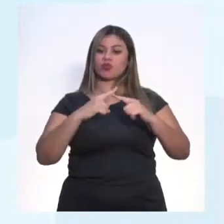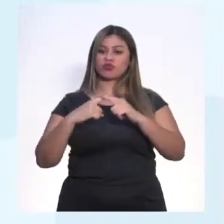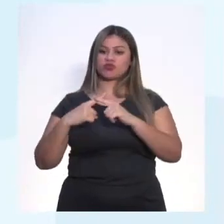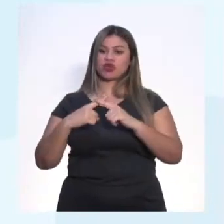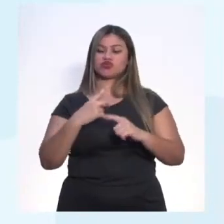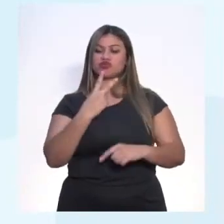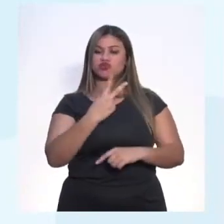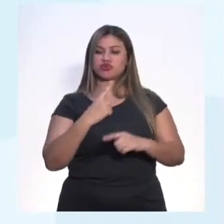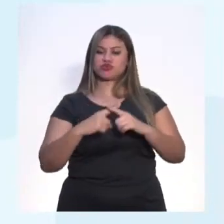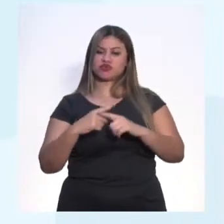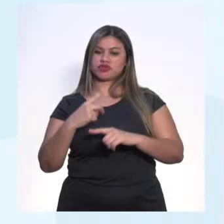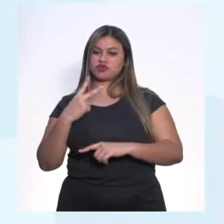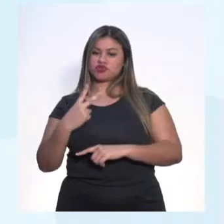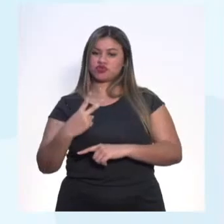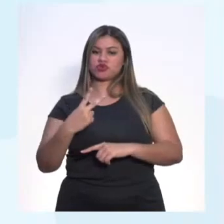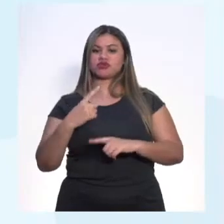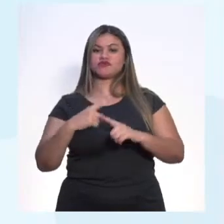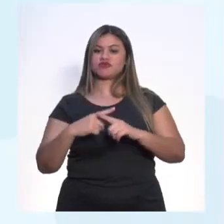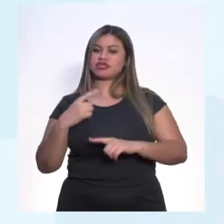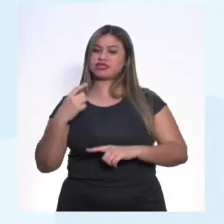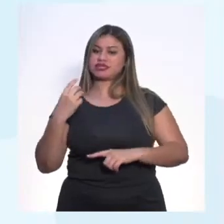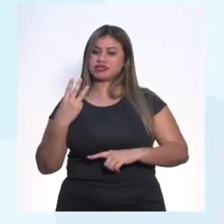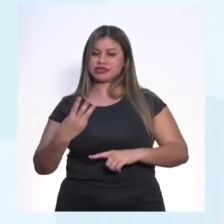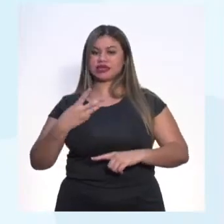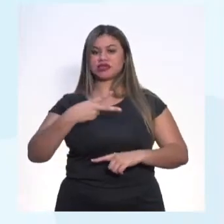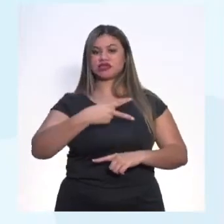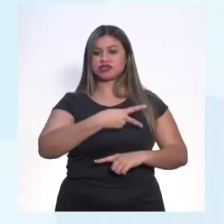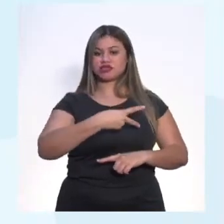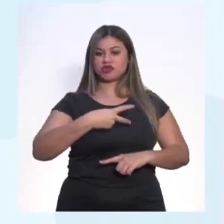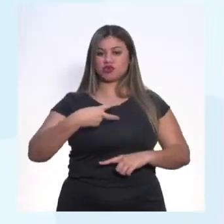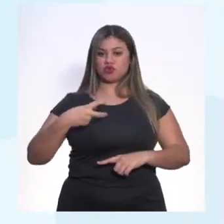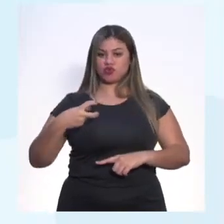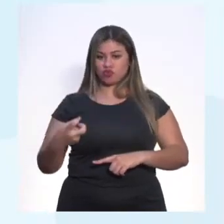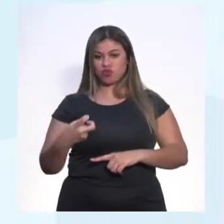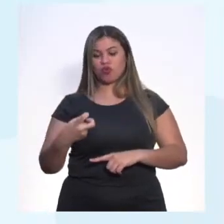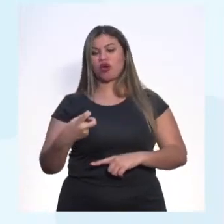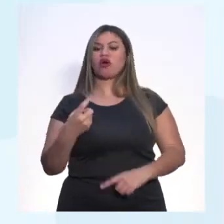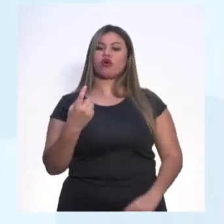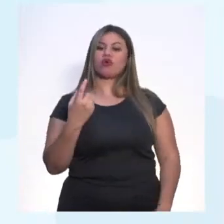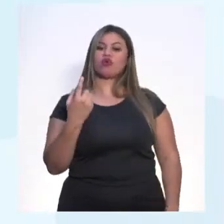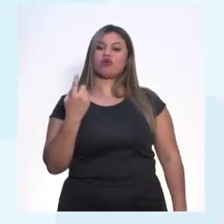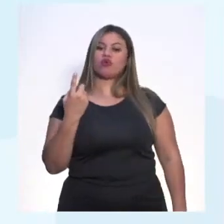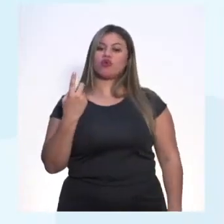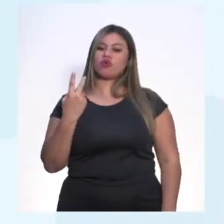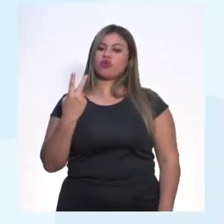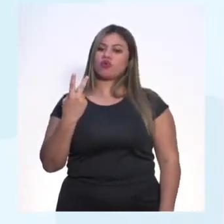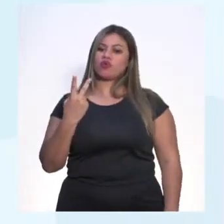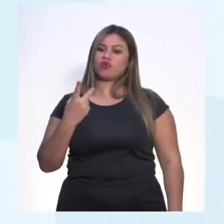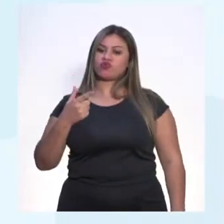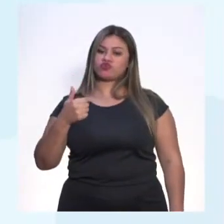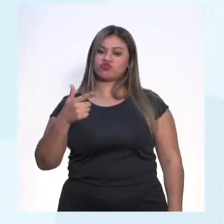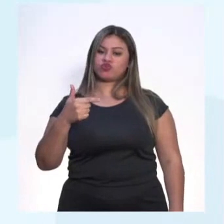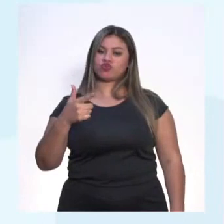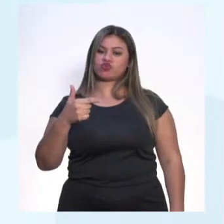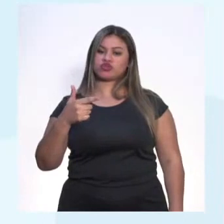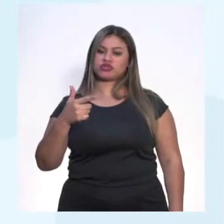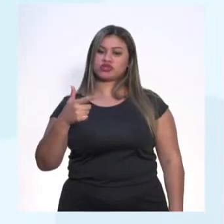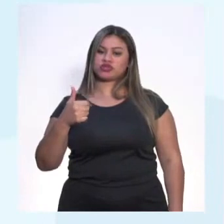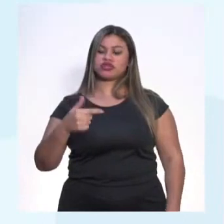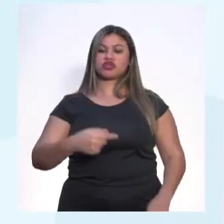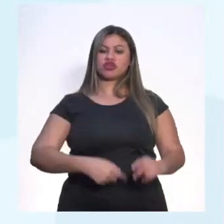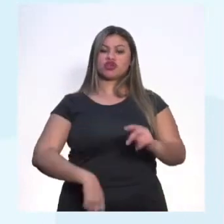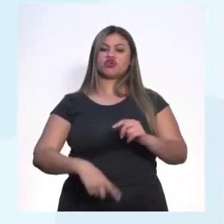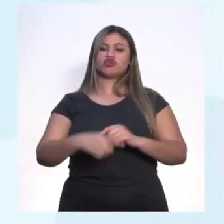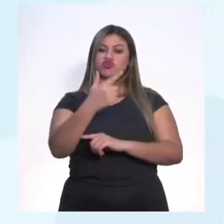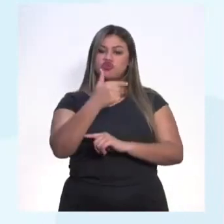aqui? 2 vezes 2, 4. 4 vezes 3, 12. 12